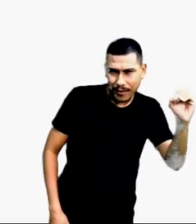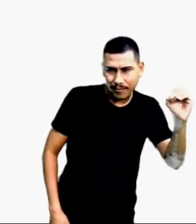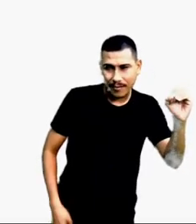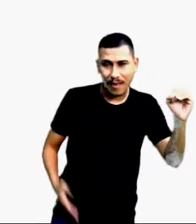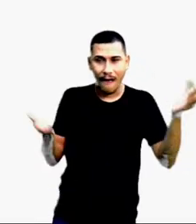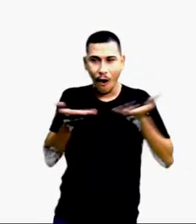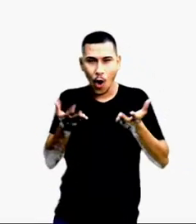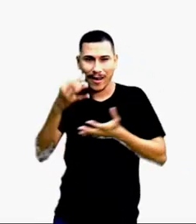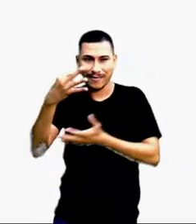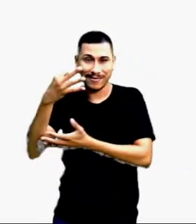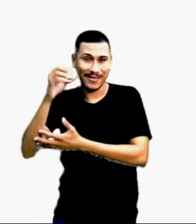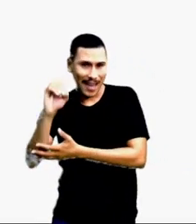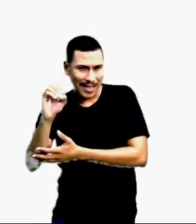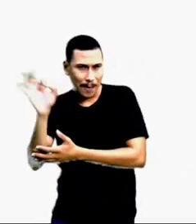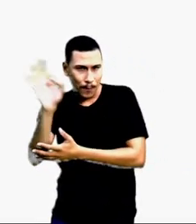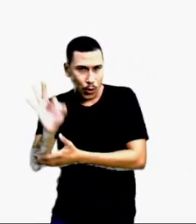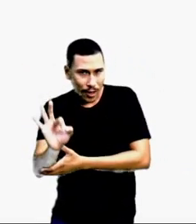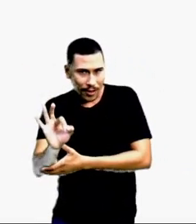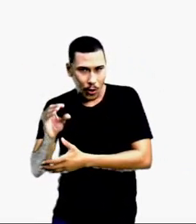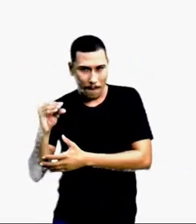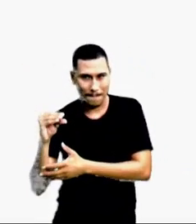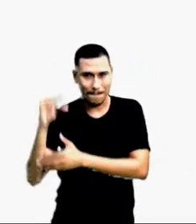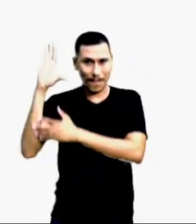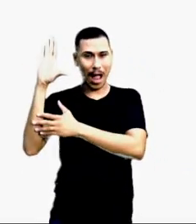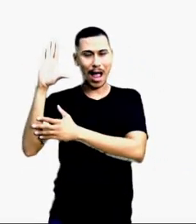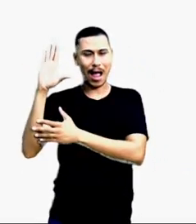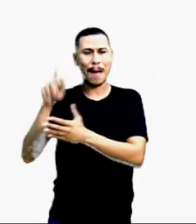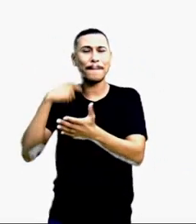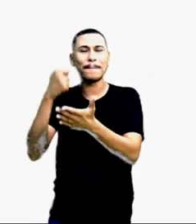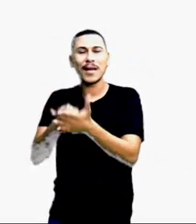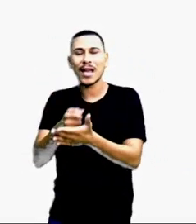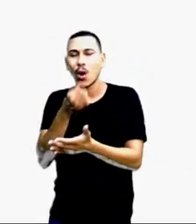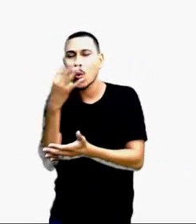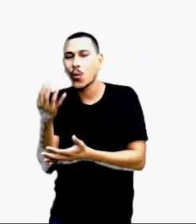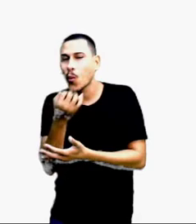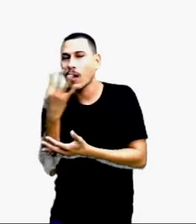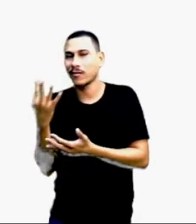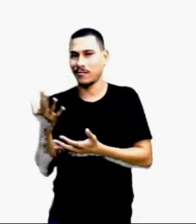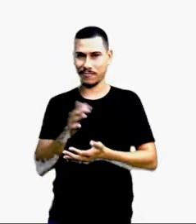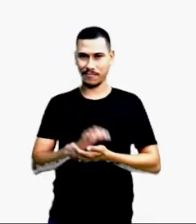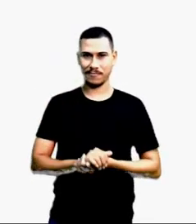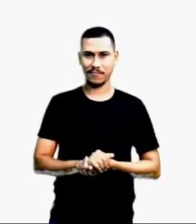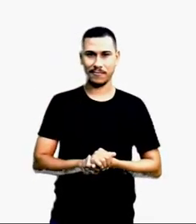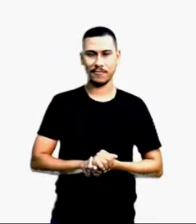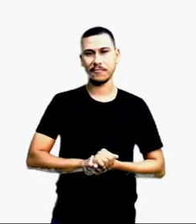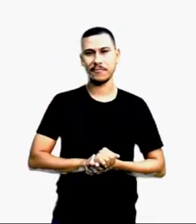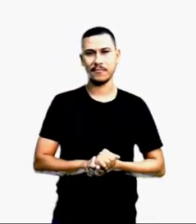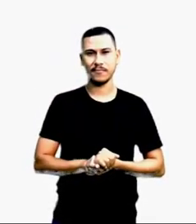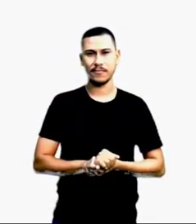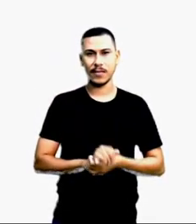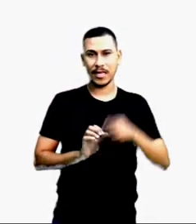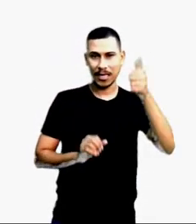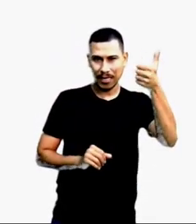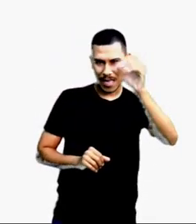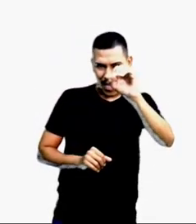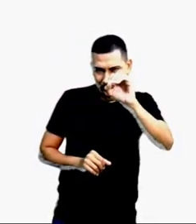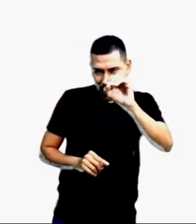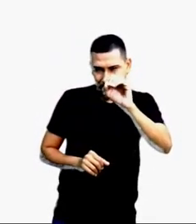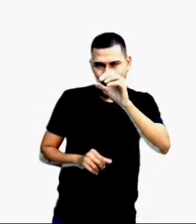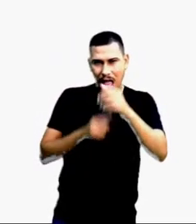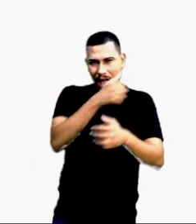sem e o todo é o sem era o plano básico dele então vamos calcular em